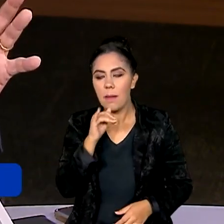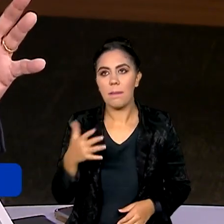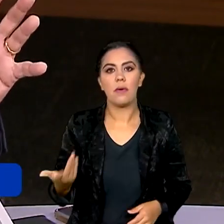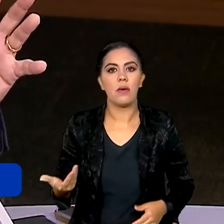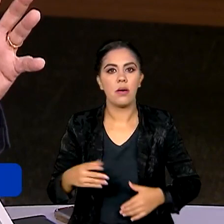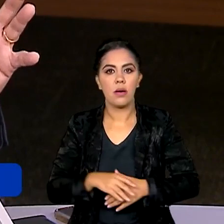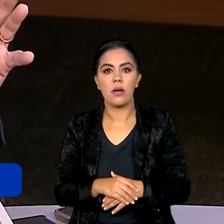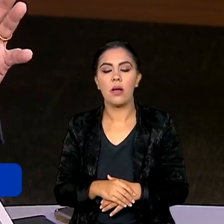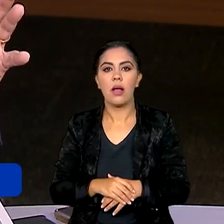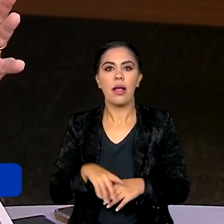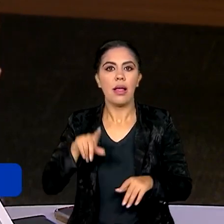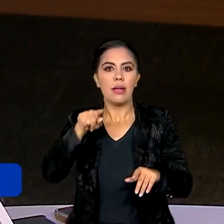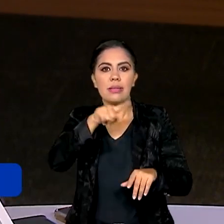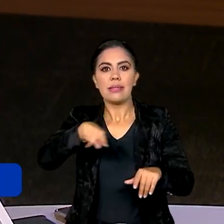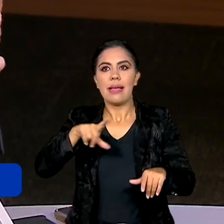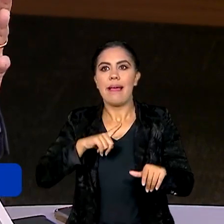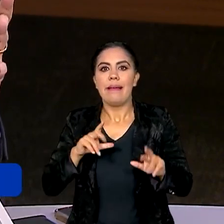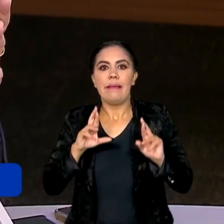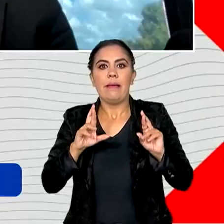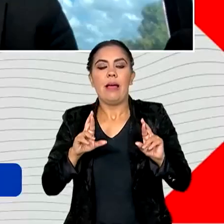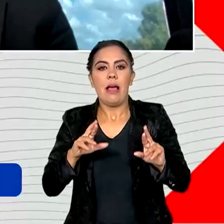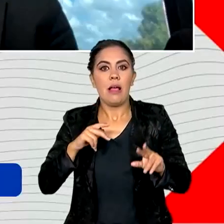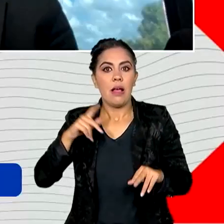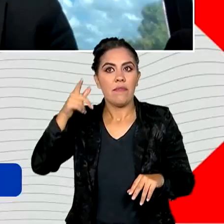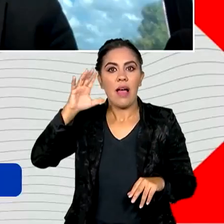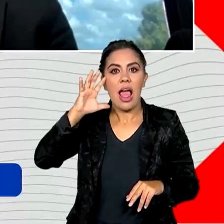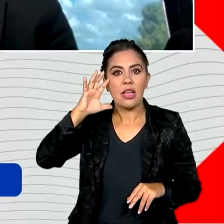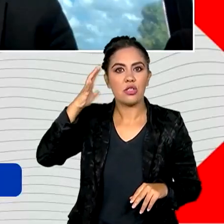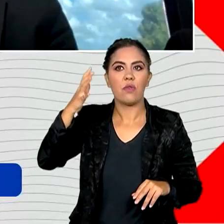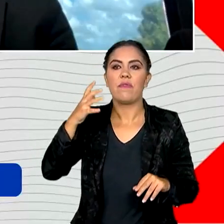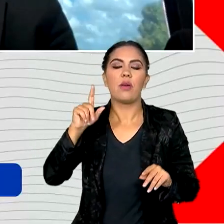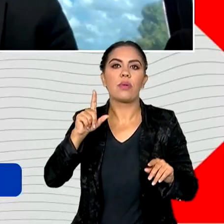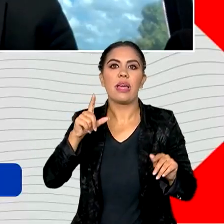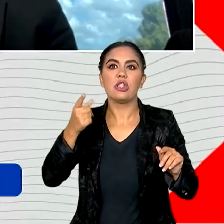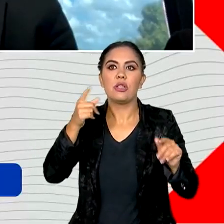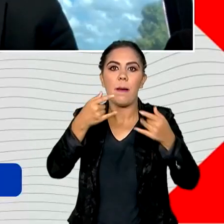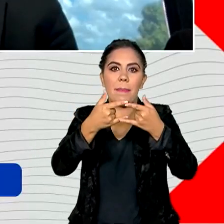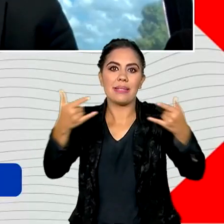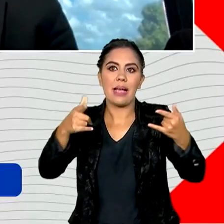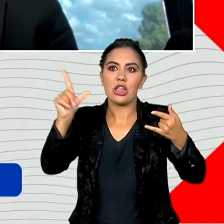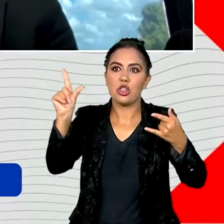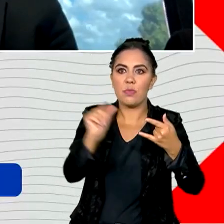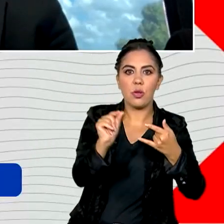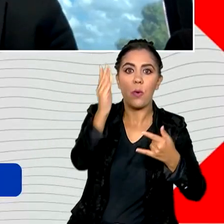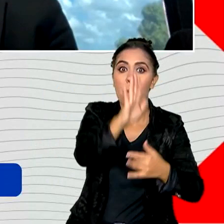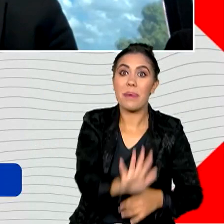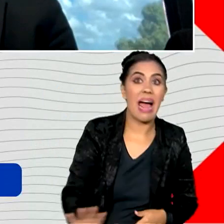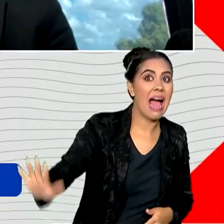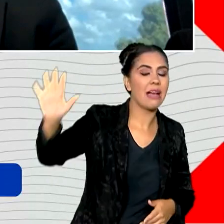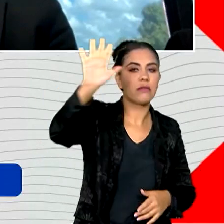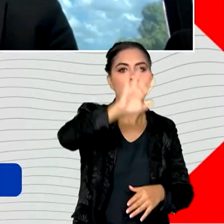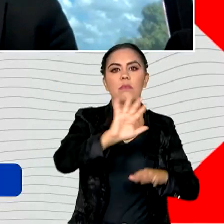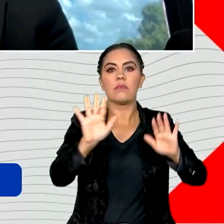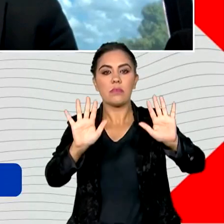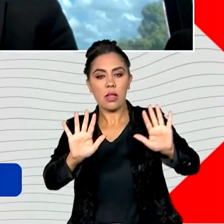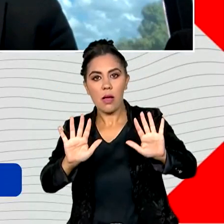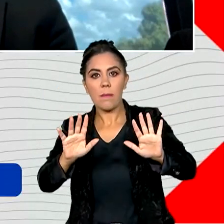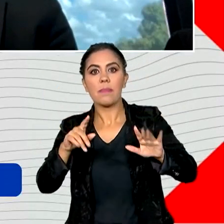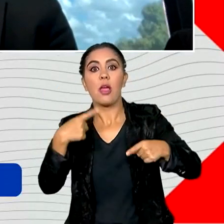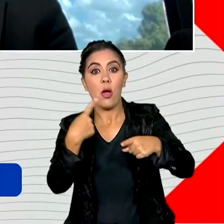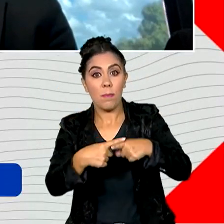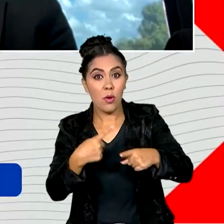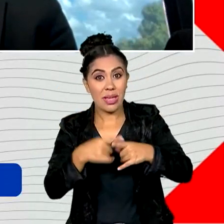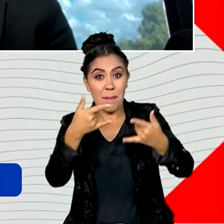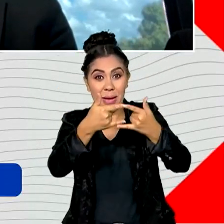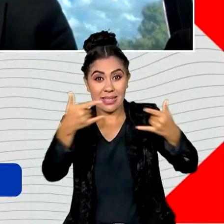falsa expectativa de resolver o problema do custo da passagem em geral no Brasil. O custo da passagem do Brasil ele é